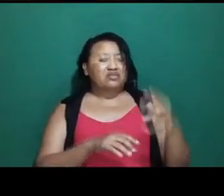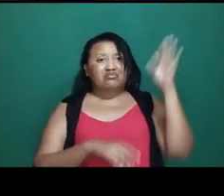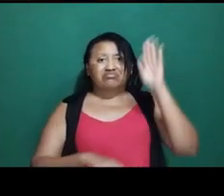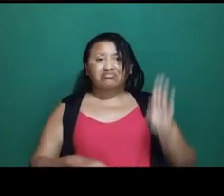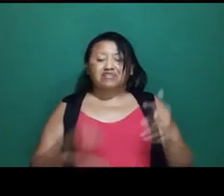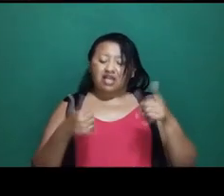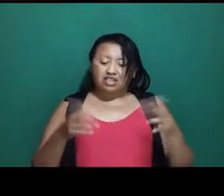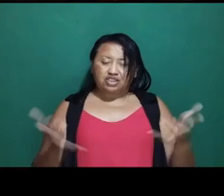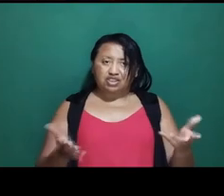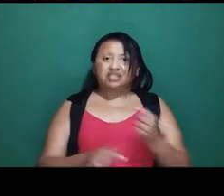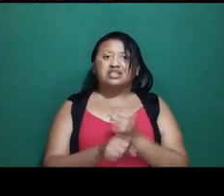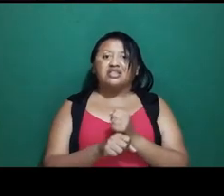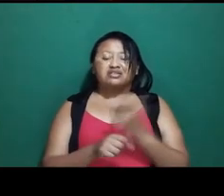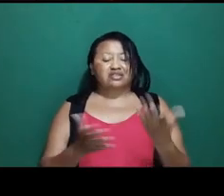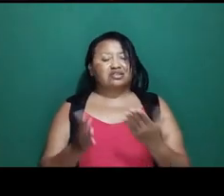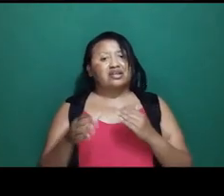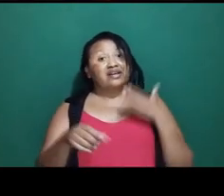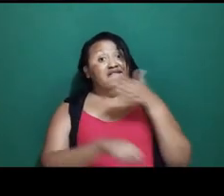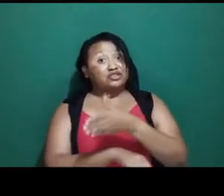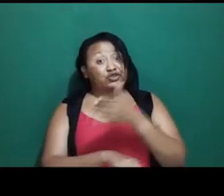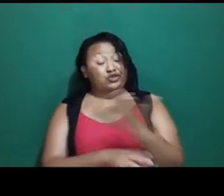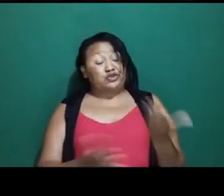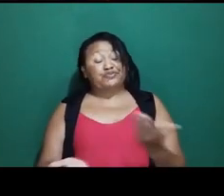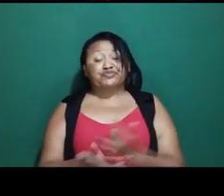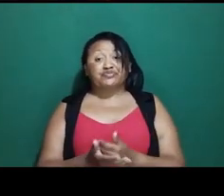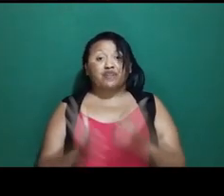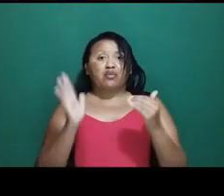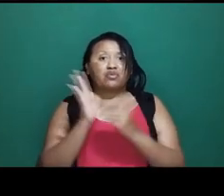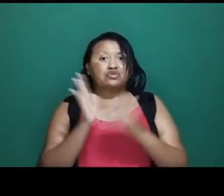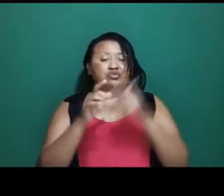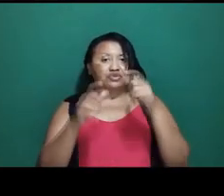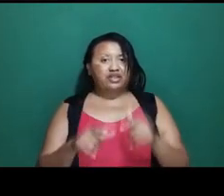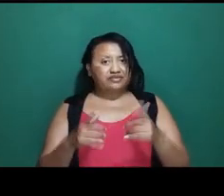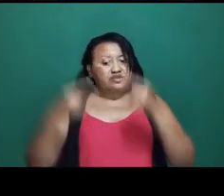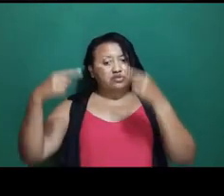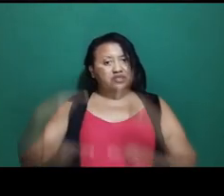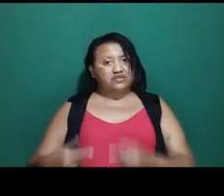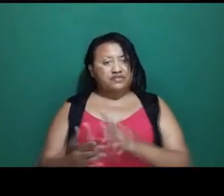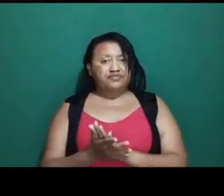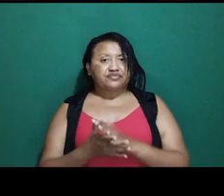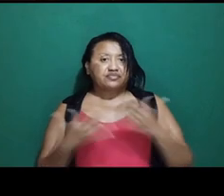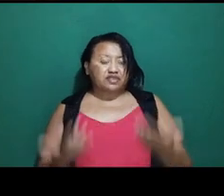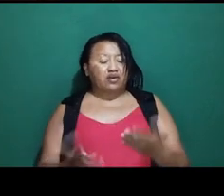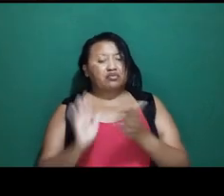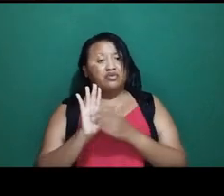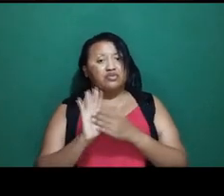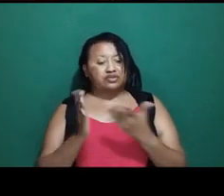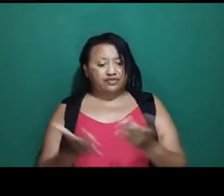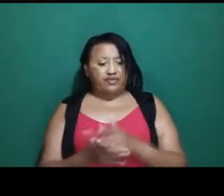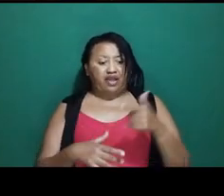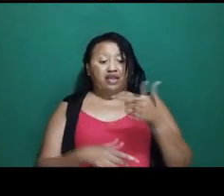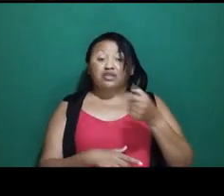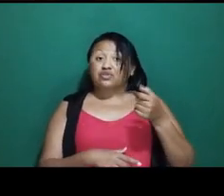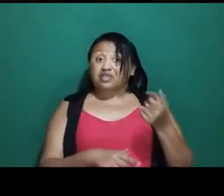entrou para o outro lugar do ranking de competitividade certo então a proposta foi a seguinte 200